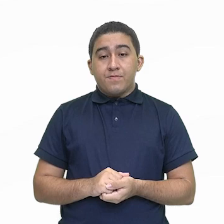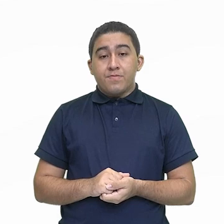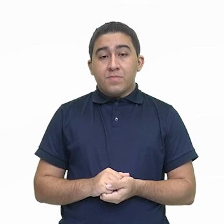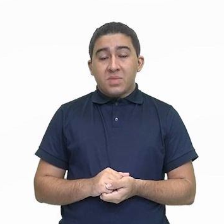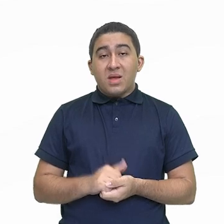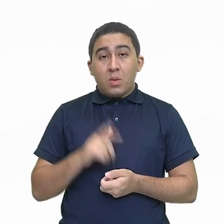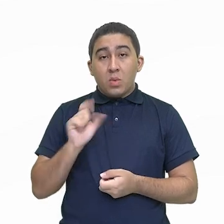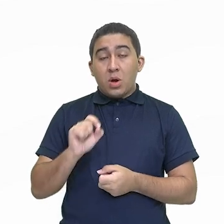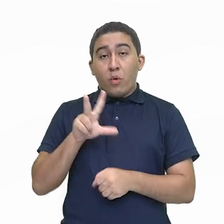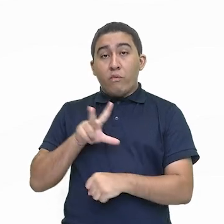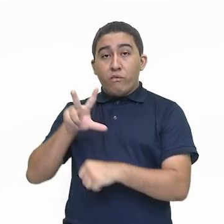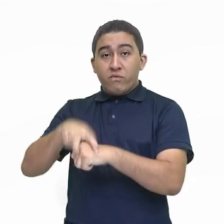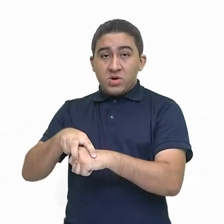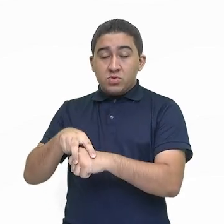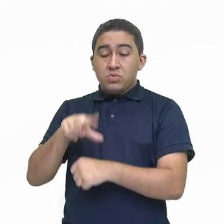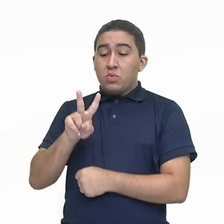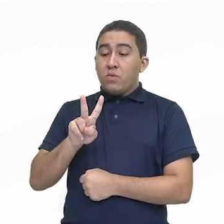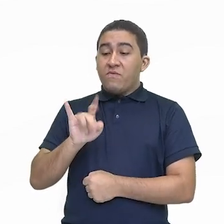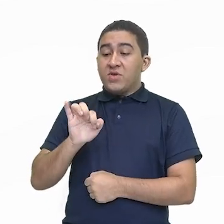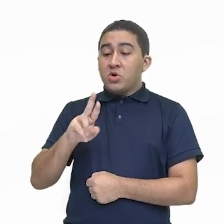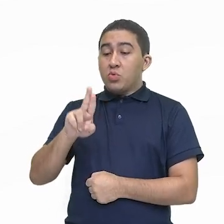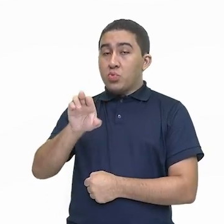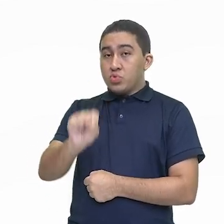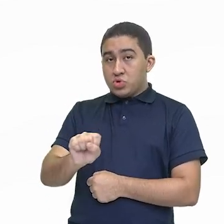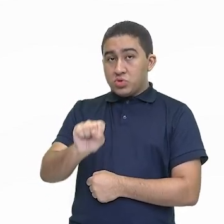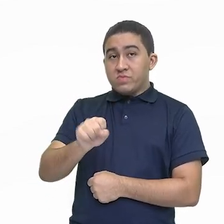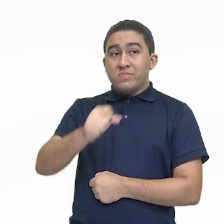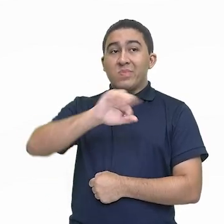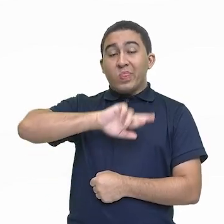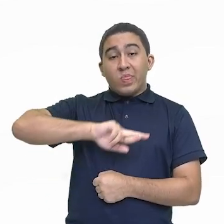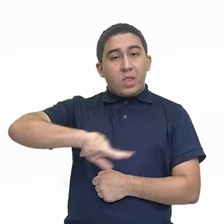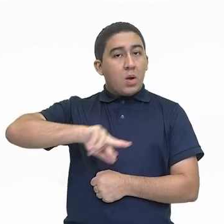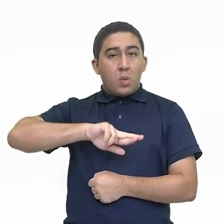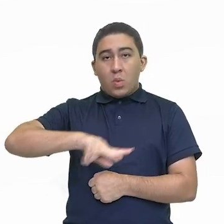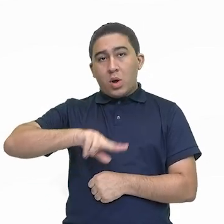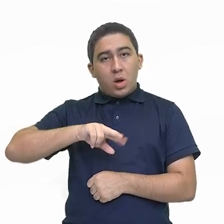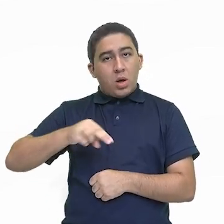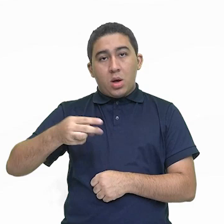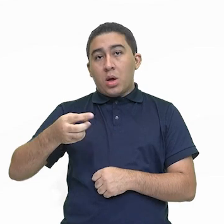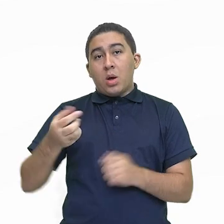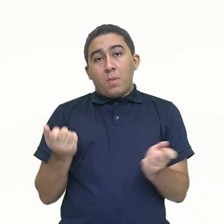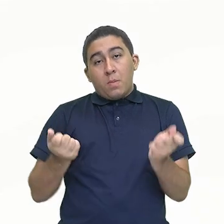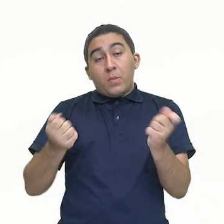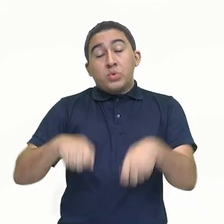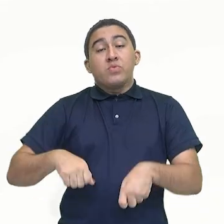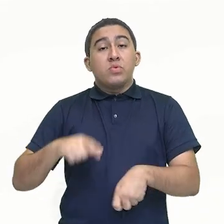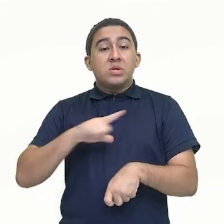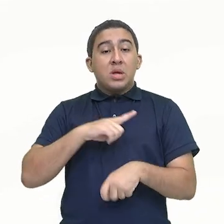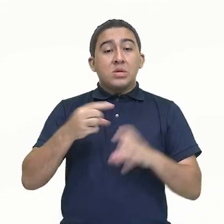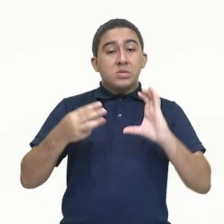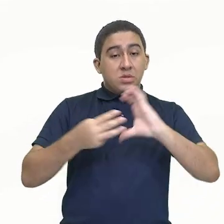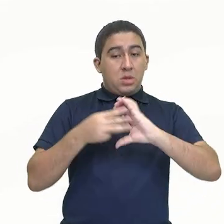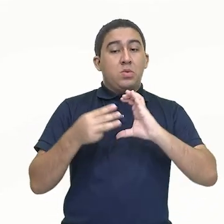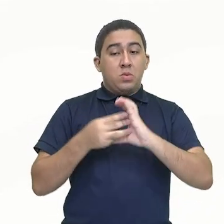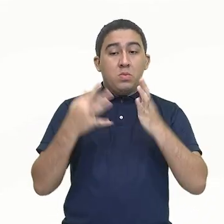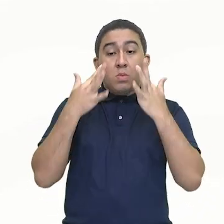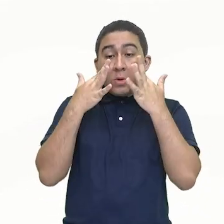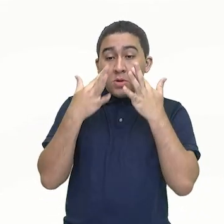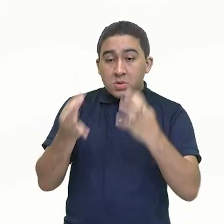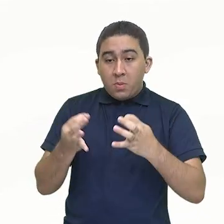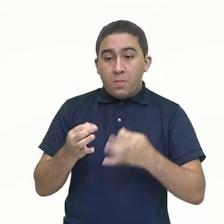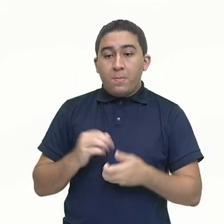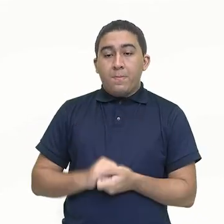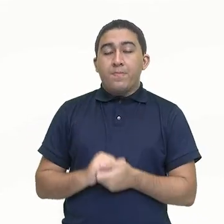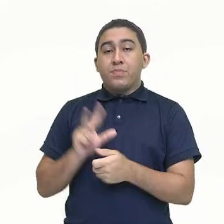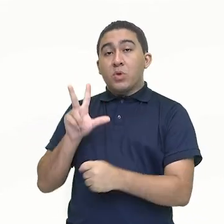dos vírus. Os vírus não são organismos celulares. Vejam vocês, ó, os